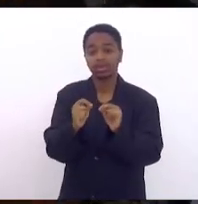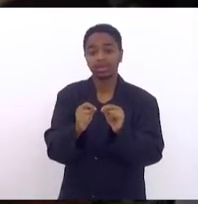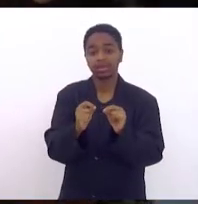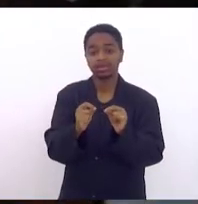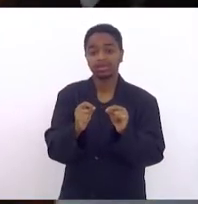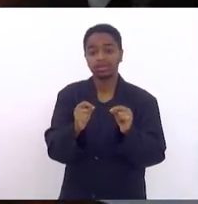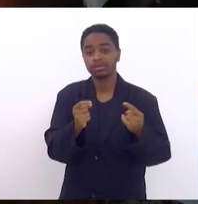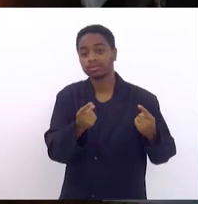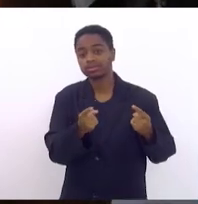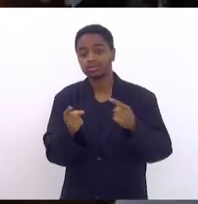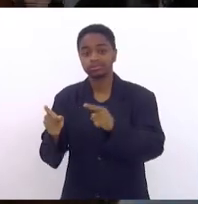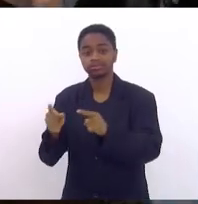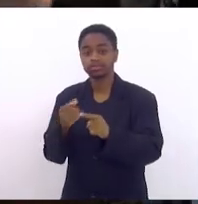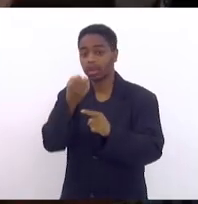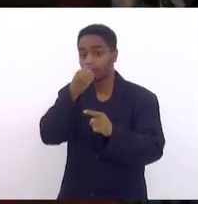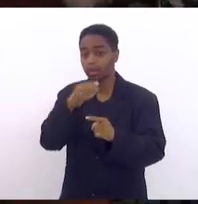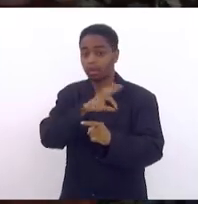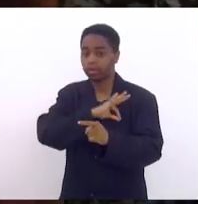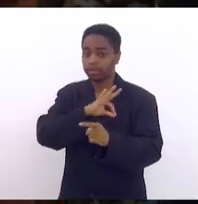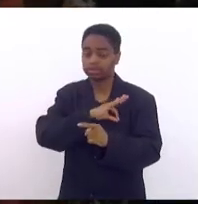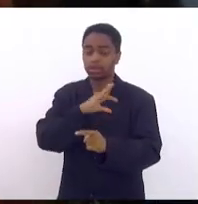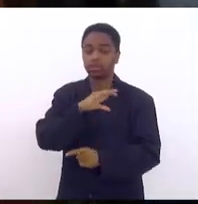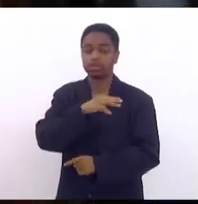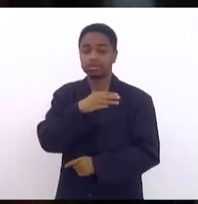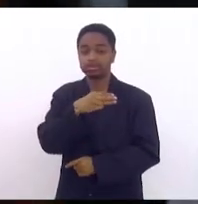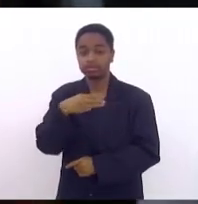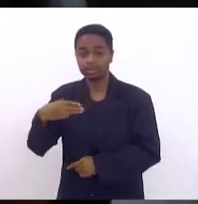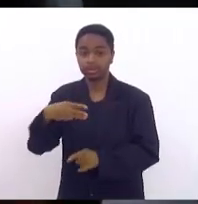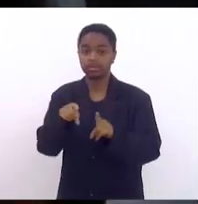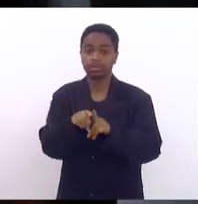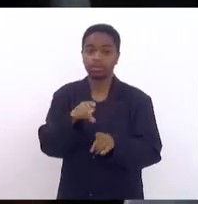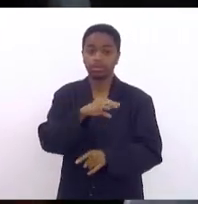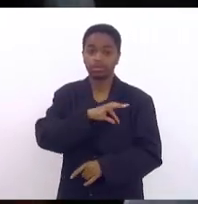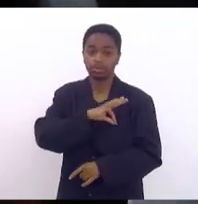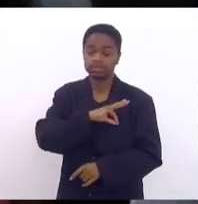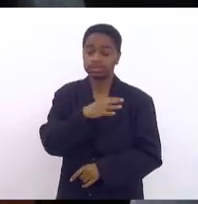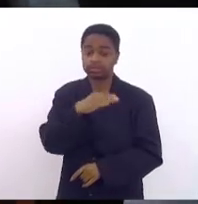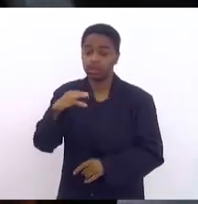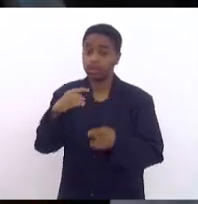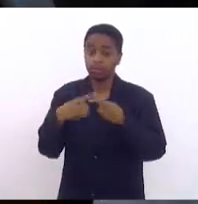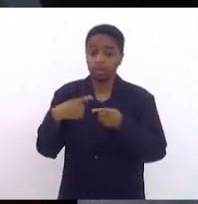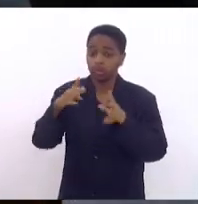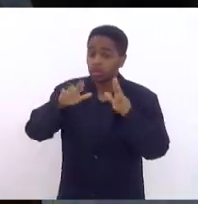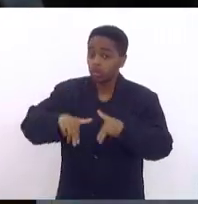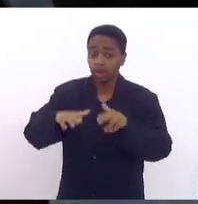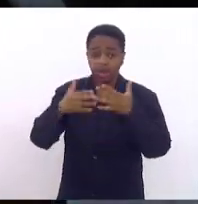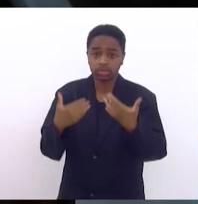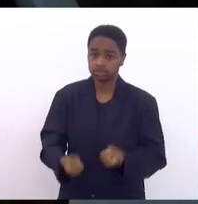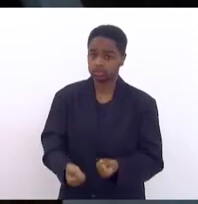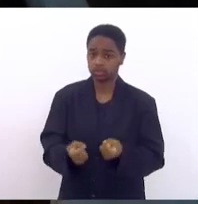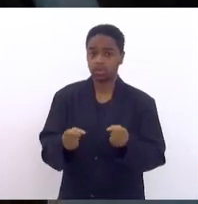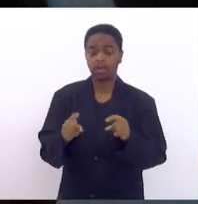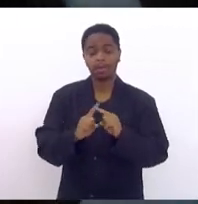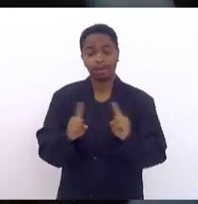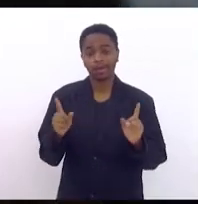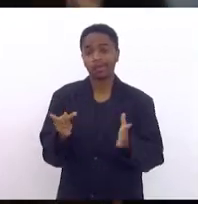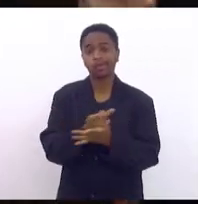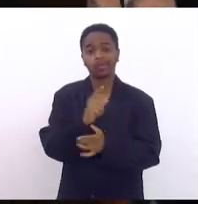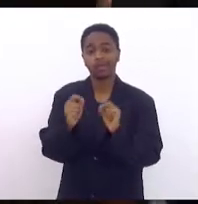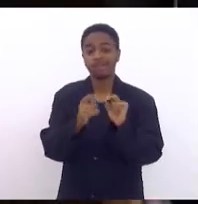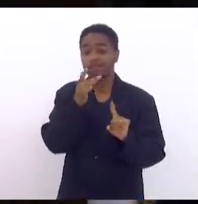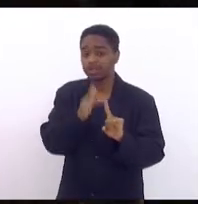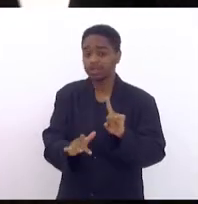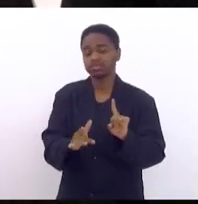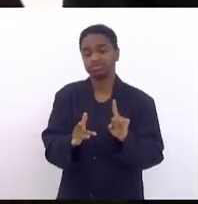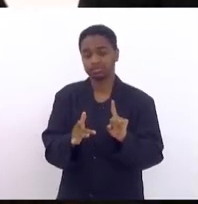dos bons policiais, civis e militares, que nunca se conformaram com isso e são vítimas disso. Muitas vezes são vítimas